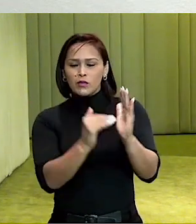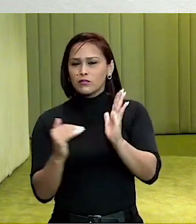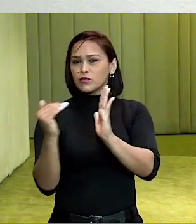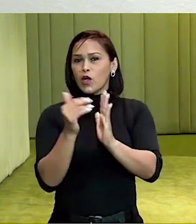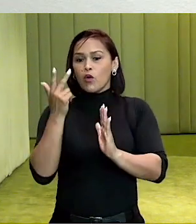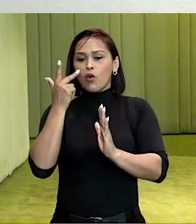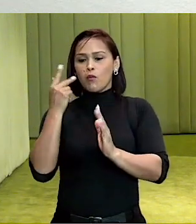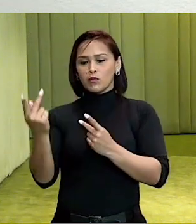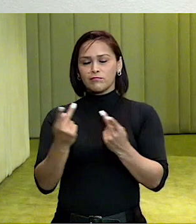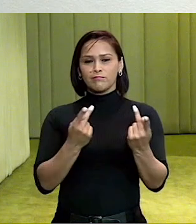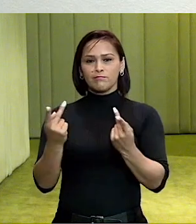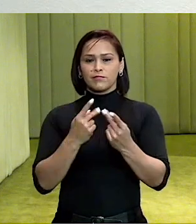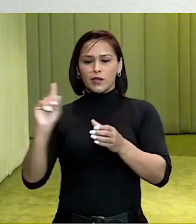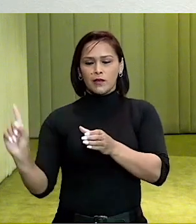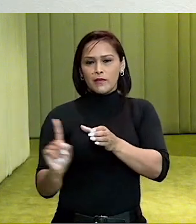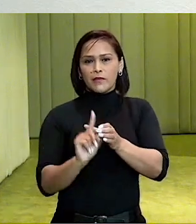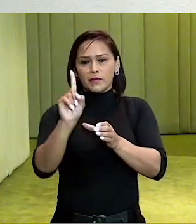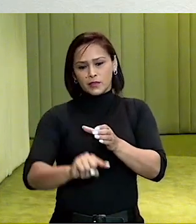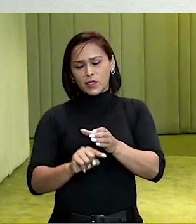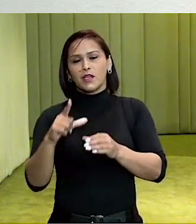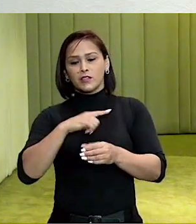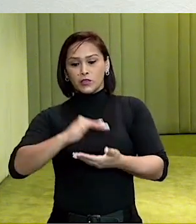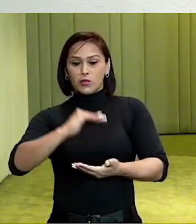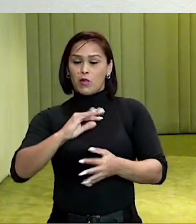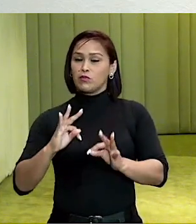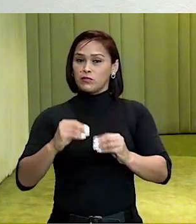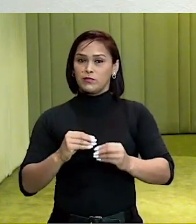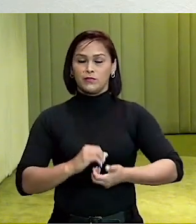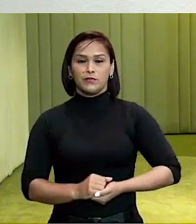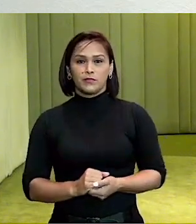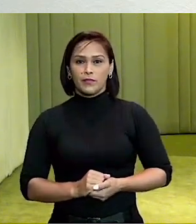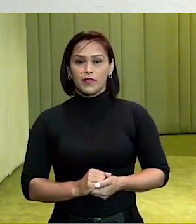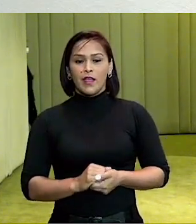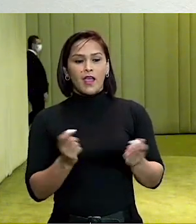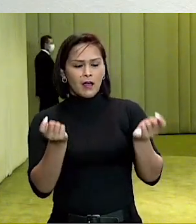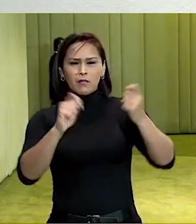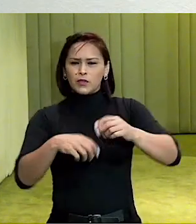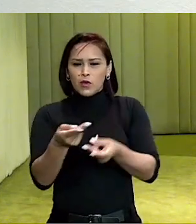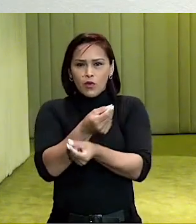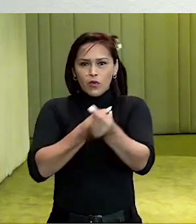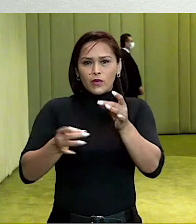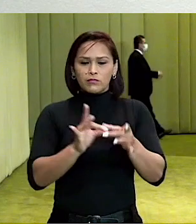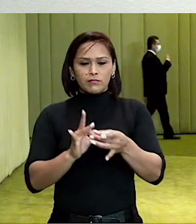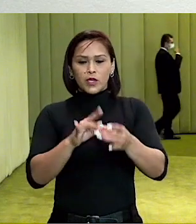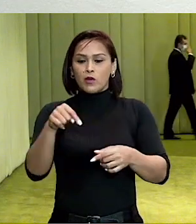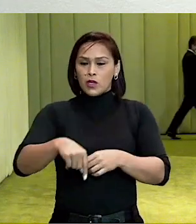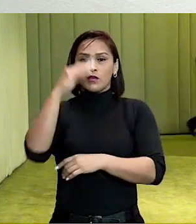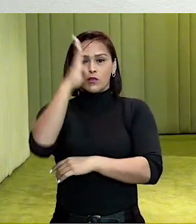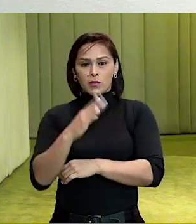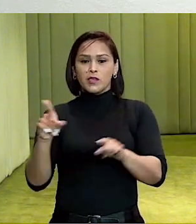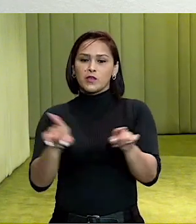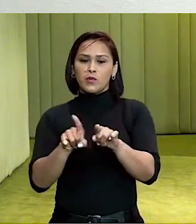comuns aos integrantes pleno do bloco. A capacidade negociadora, tanto do Brasil quanto